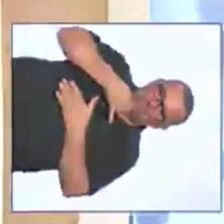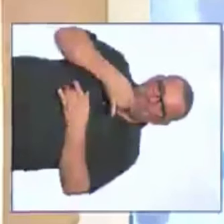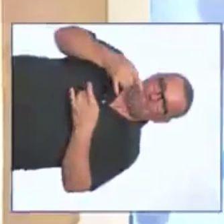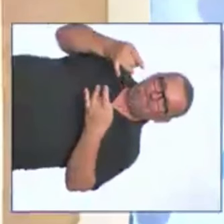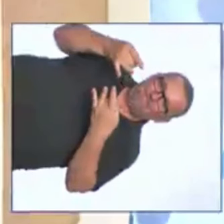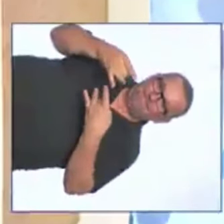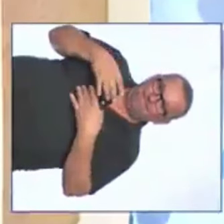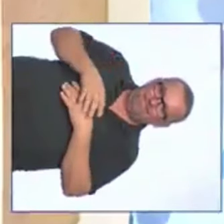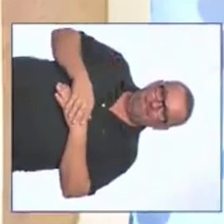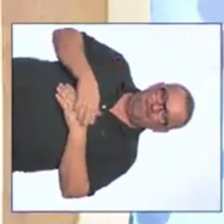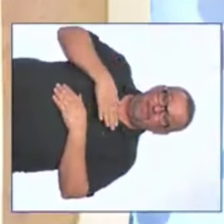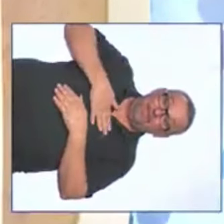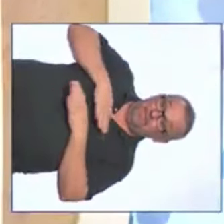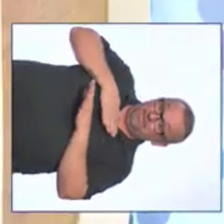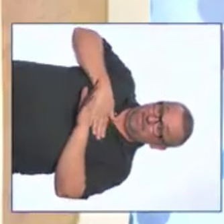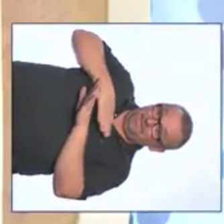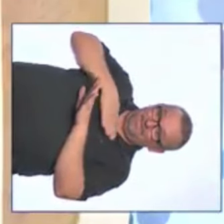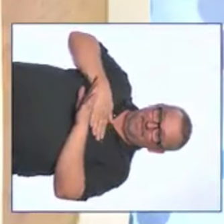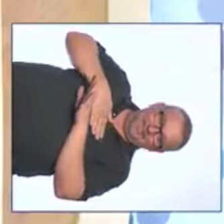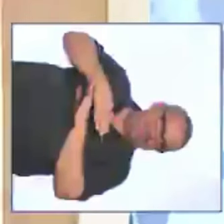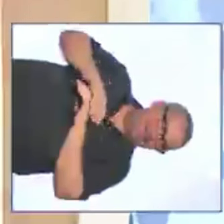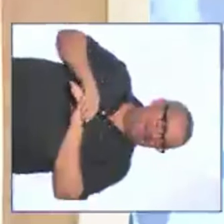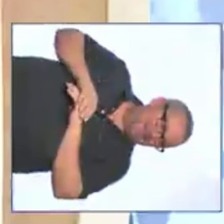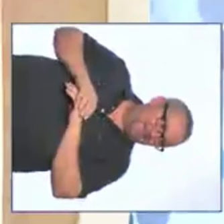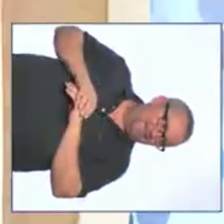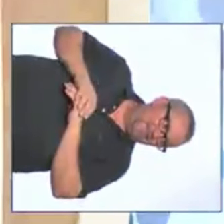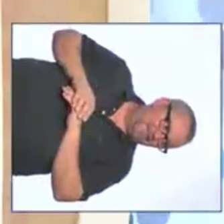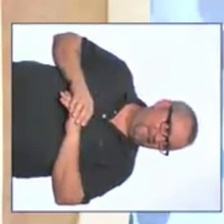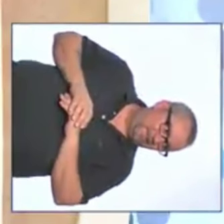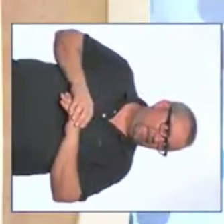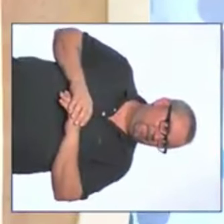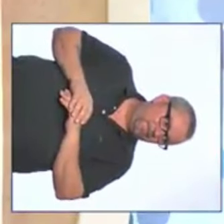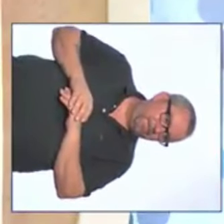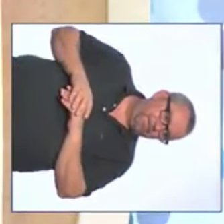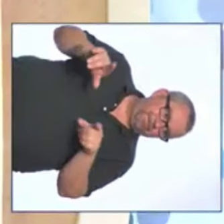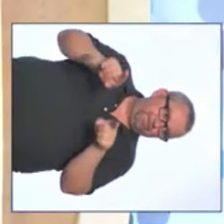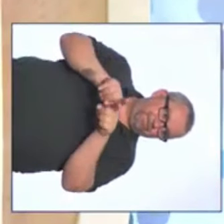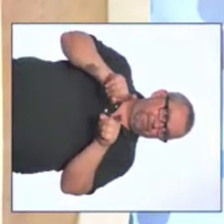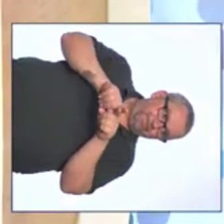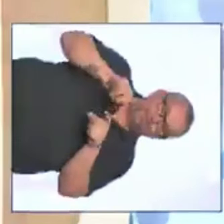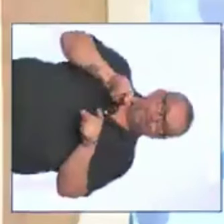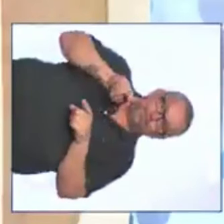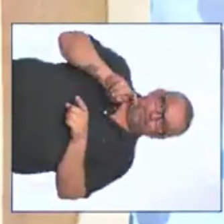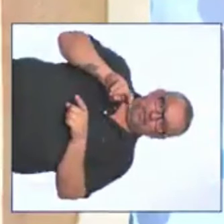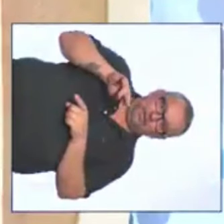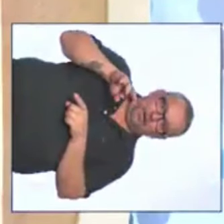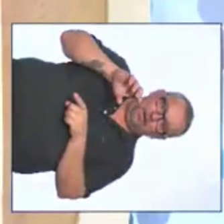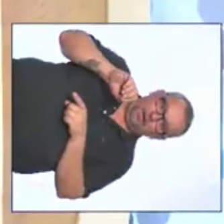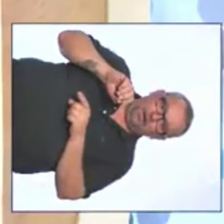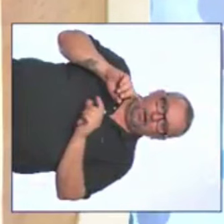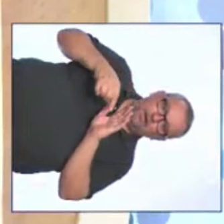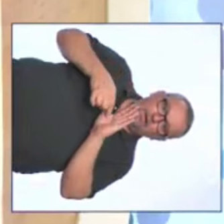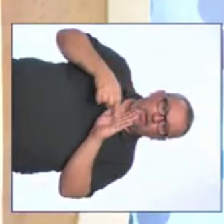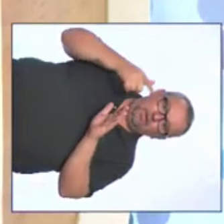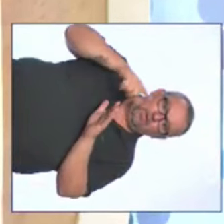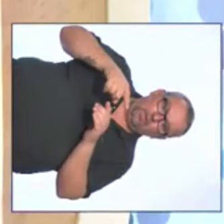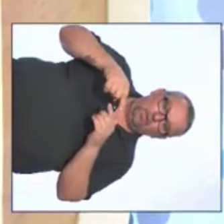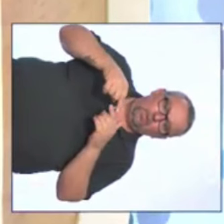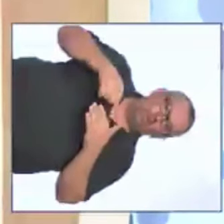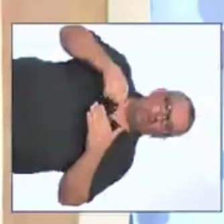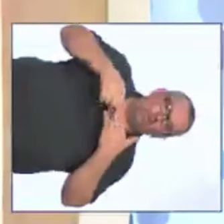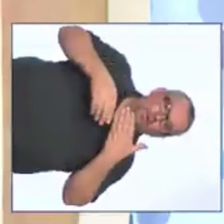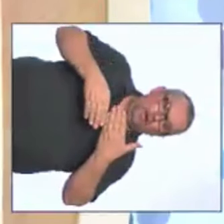para calma calma só foi falar Gustavo mostra o último slide por